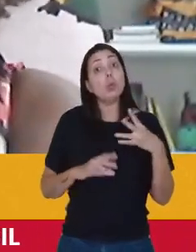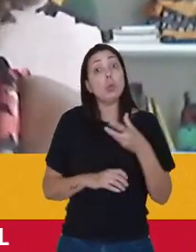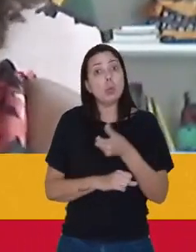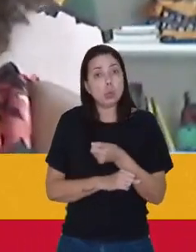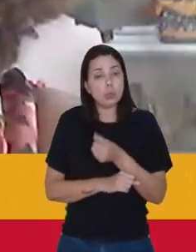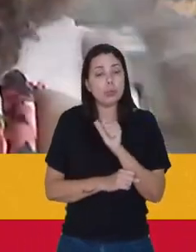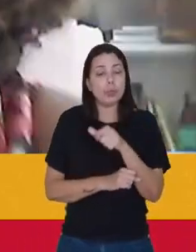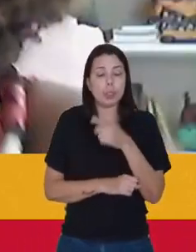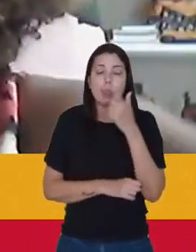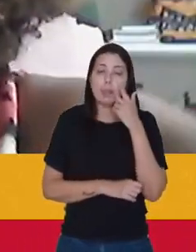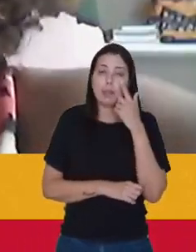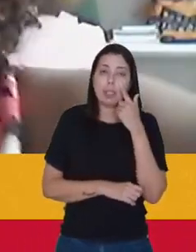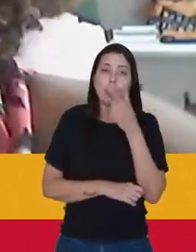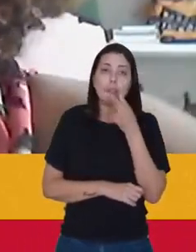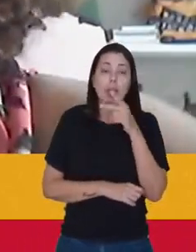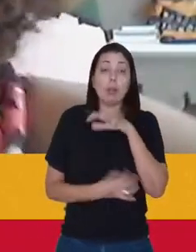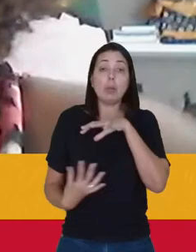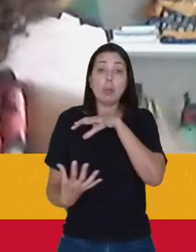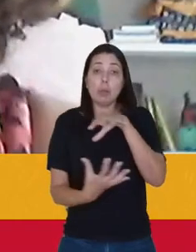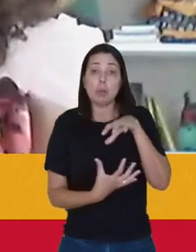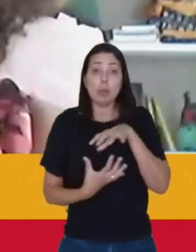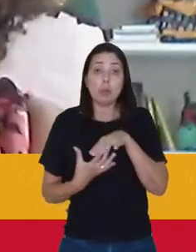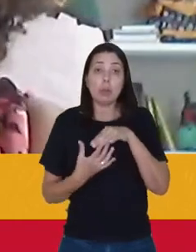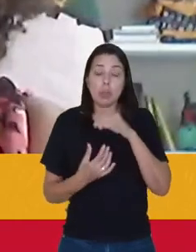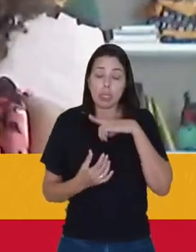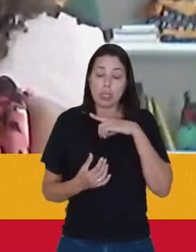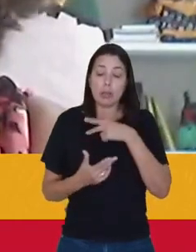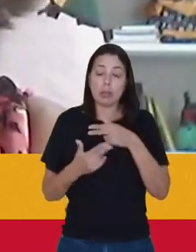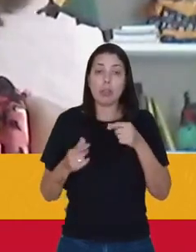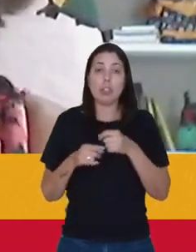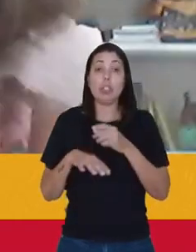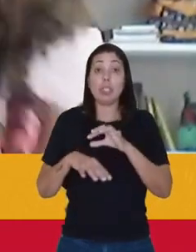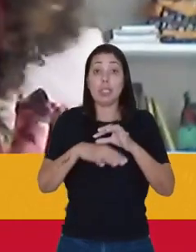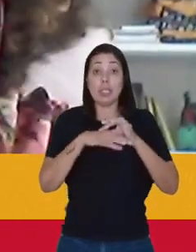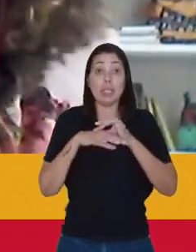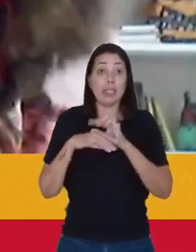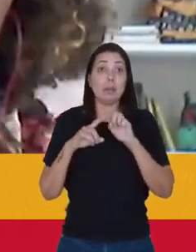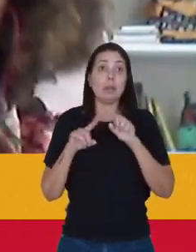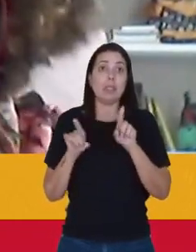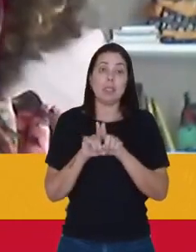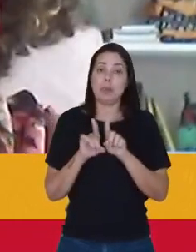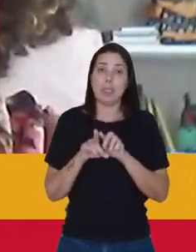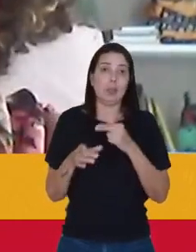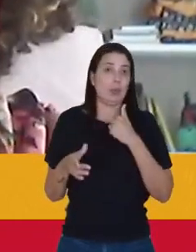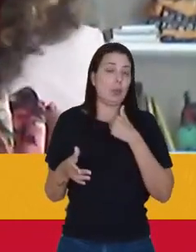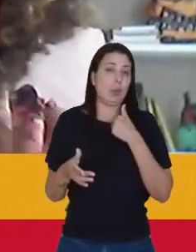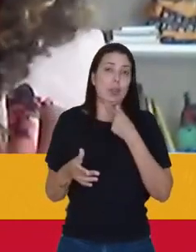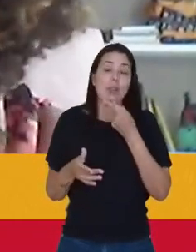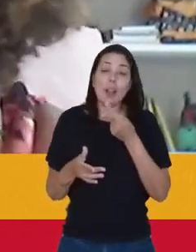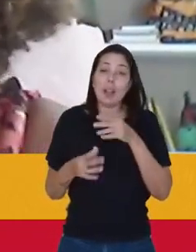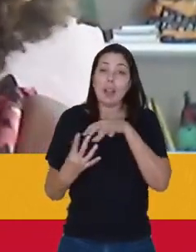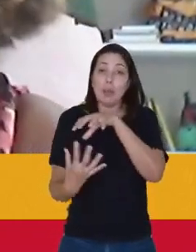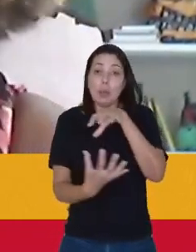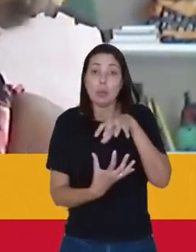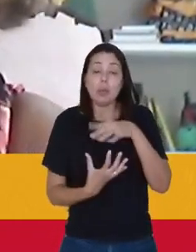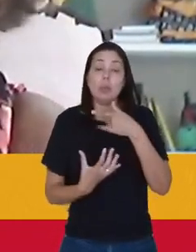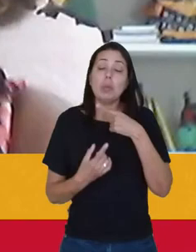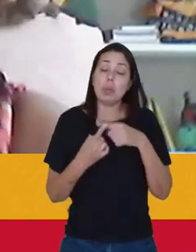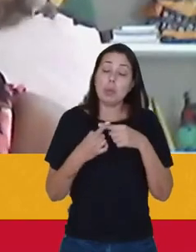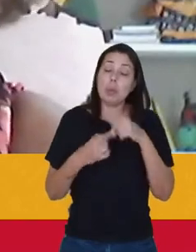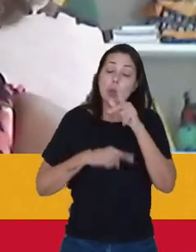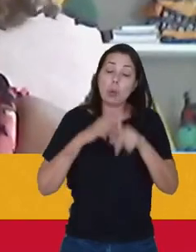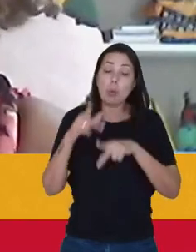bem, eu digo para o mundo que eu sou o maior produtor de carne, mas, ao mesmo tempo, eu tenho que dizer para o mundo que o meu povo come